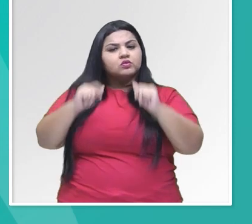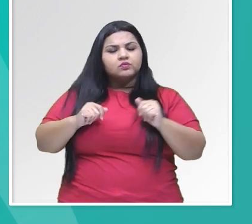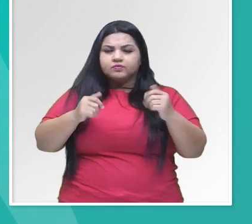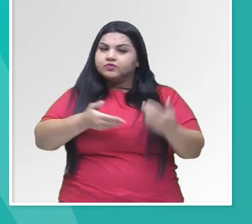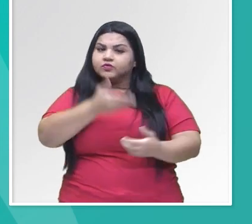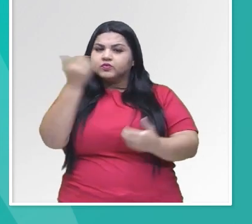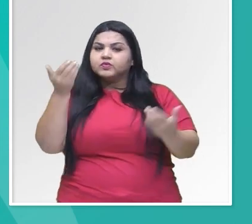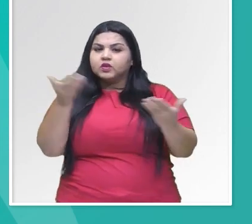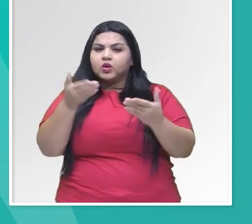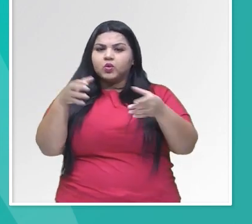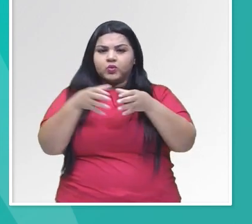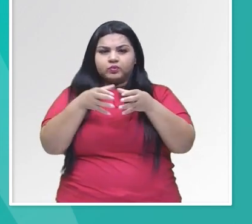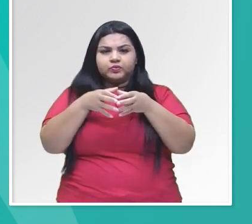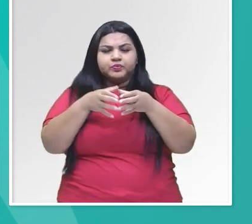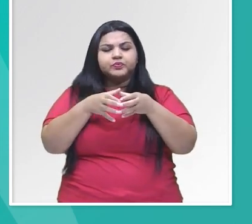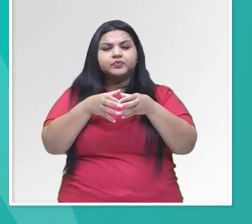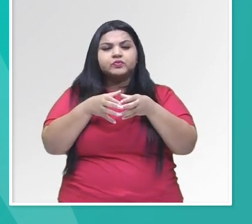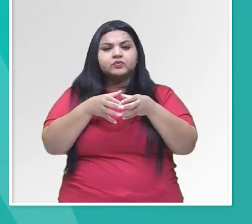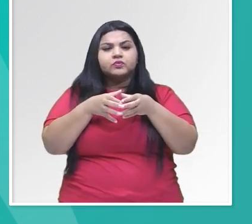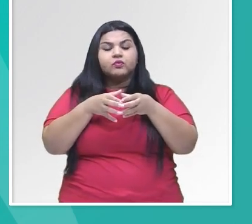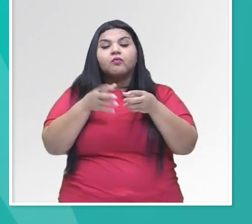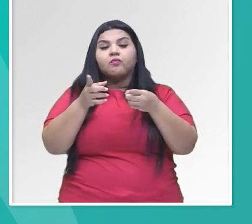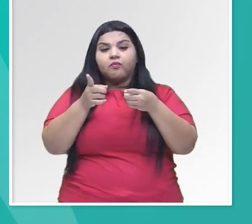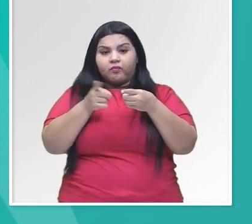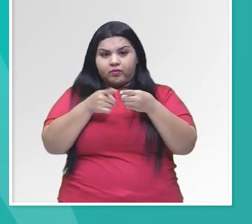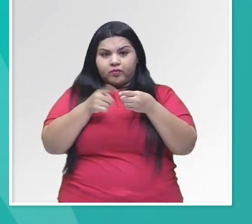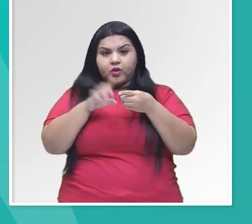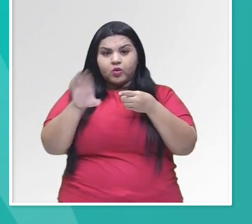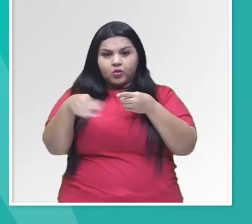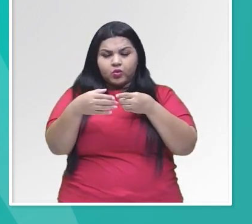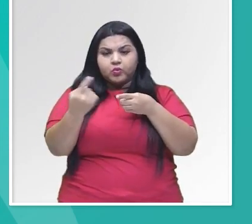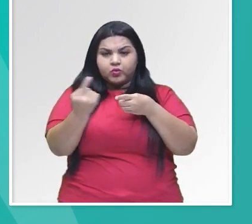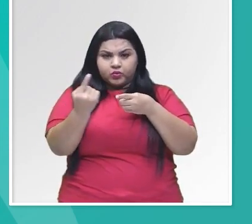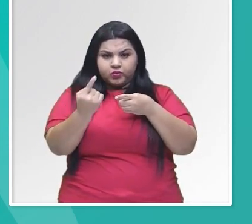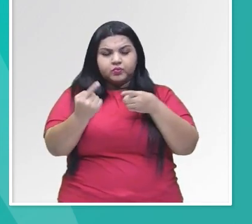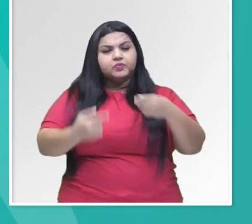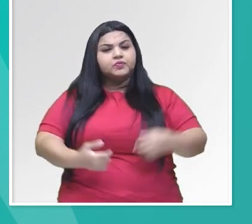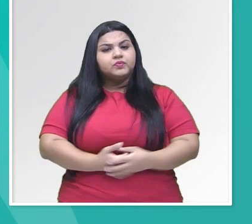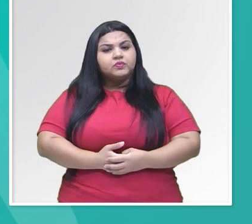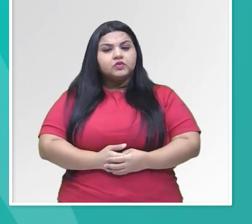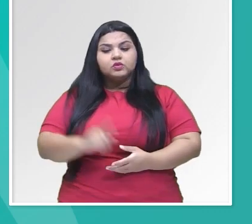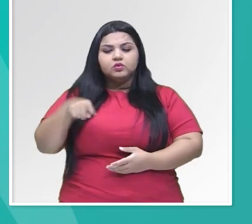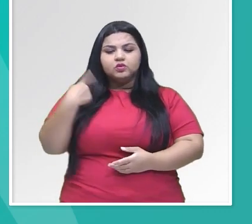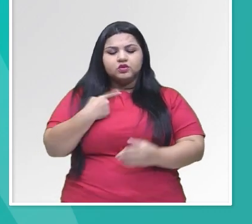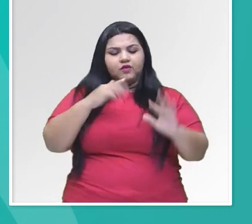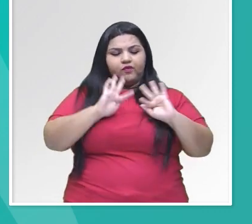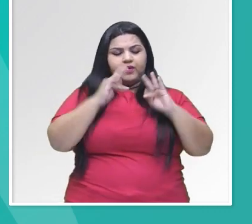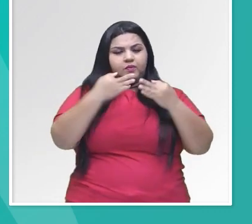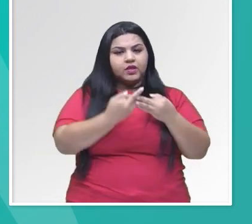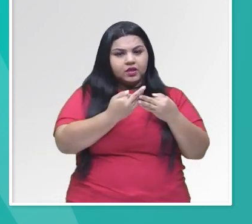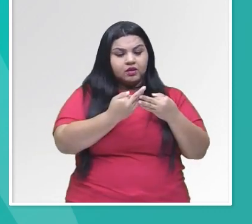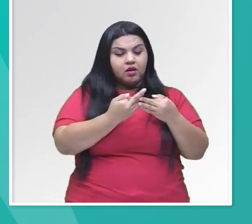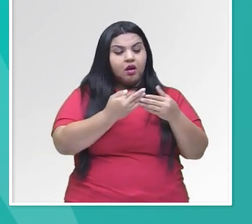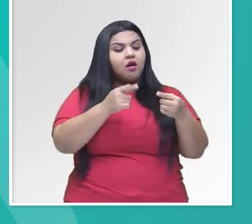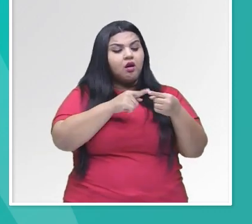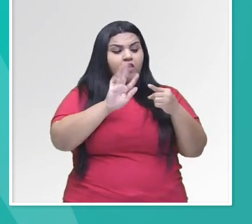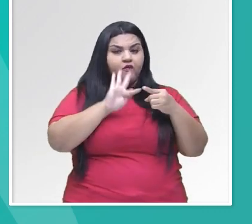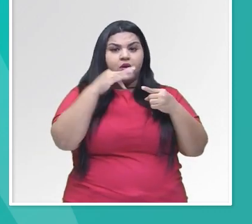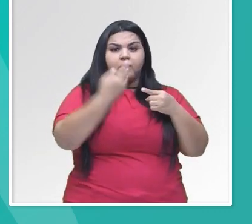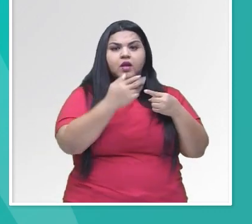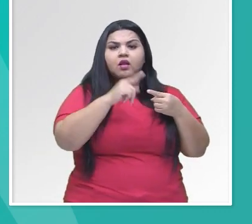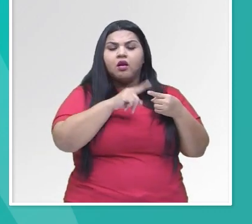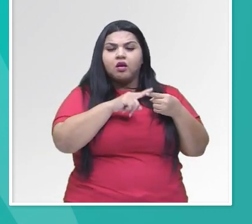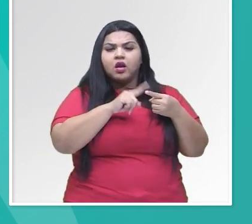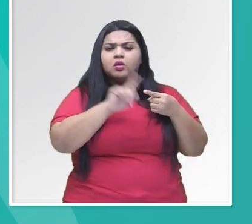lá para os grupos? O primeiro grupo, na nossa família. É a família que nos dá